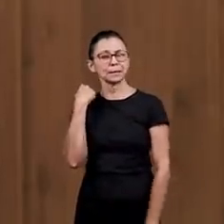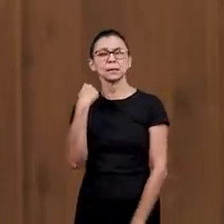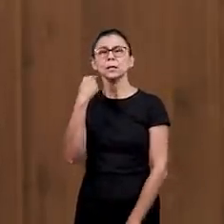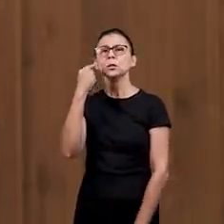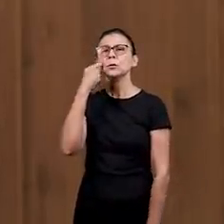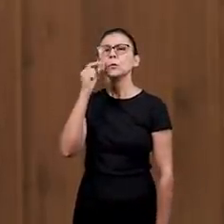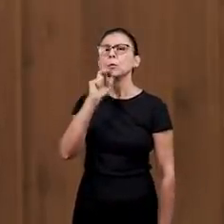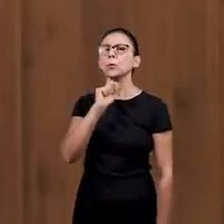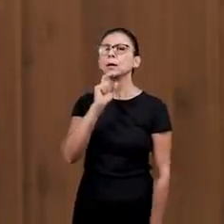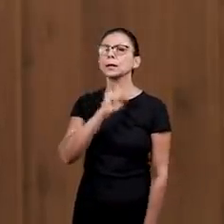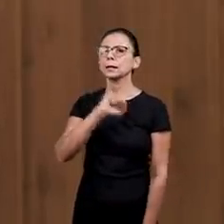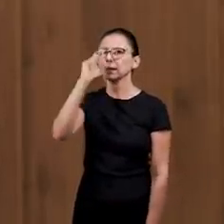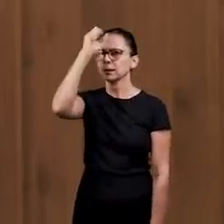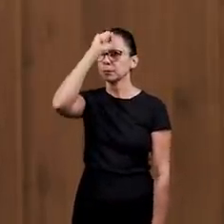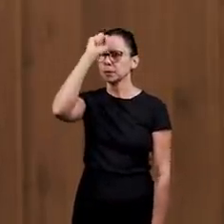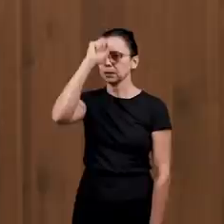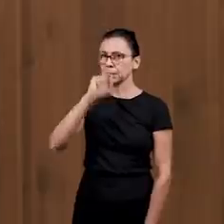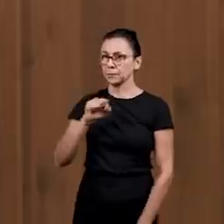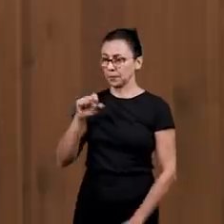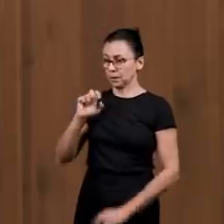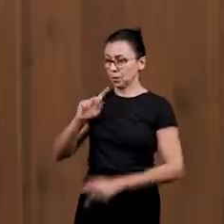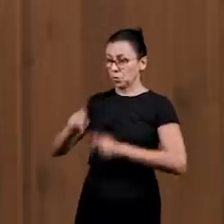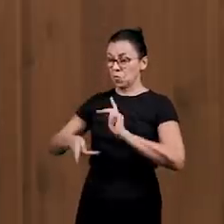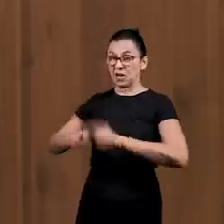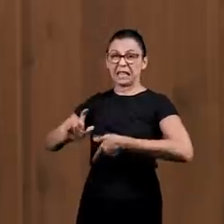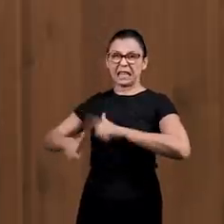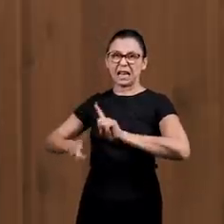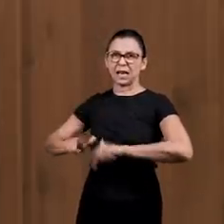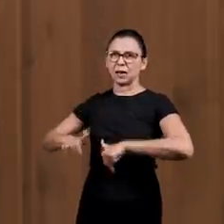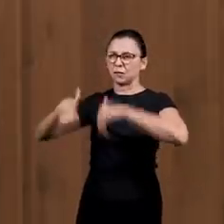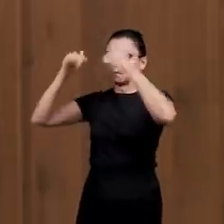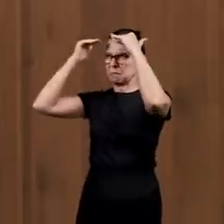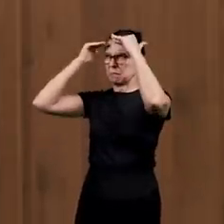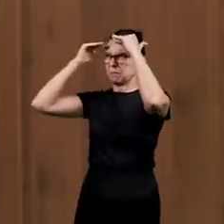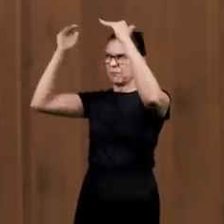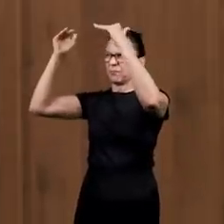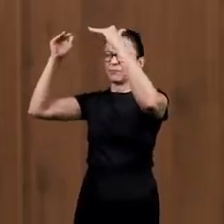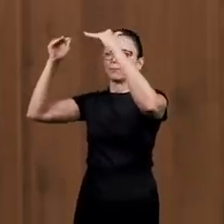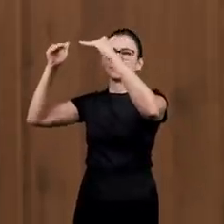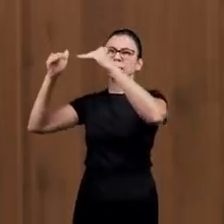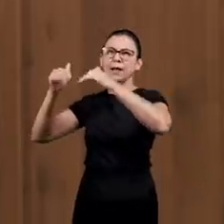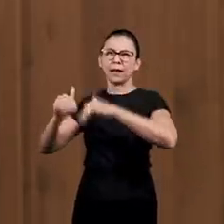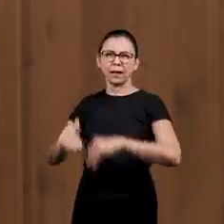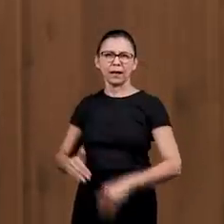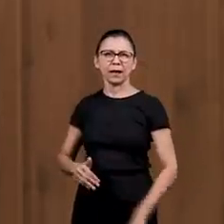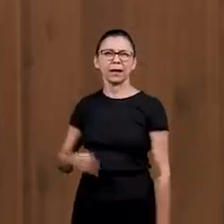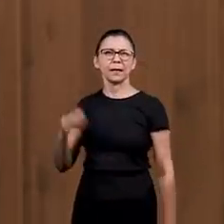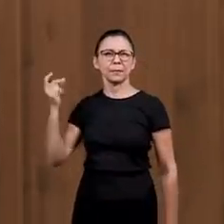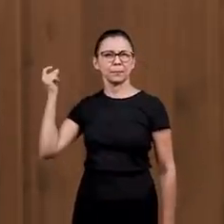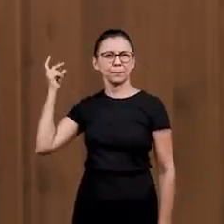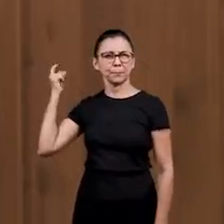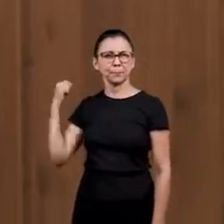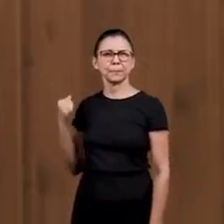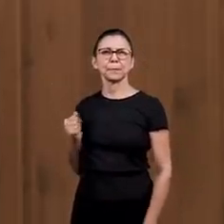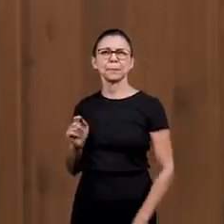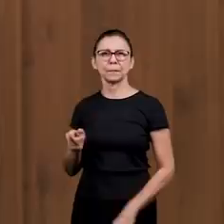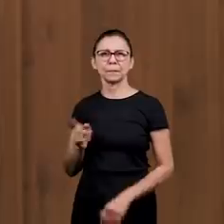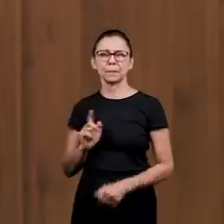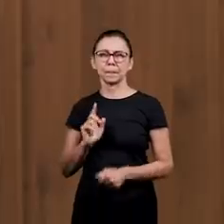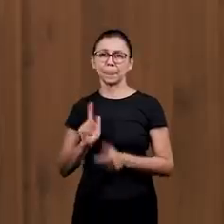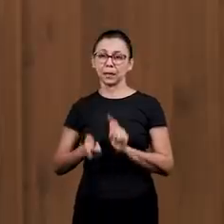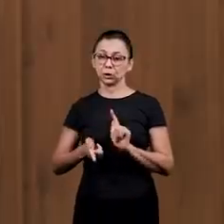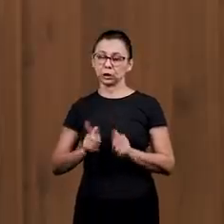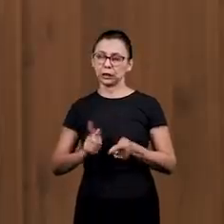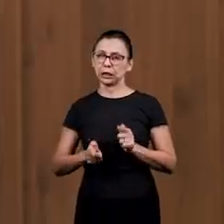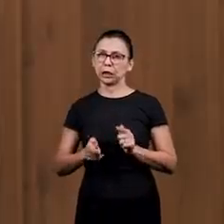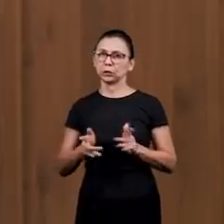o povo de Israel estava em desobediência ao Senhor na época de Gideão. E por esse motivo,